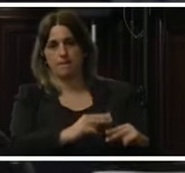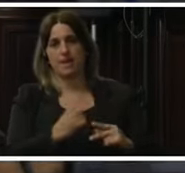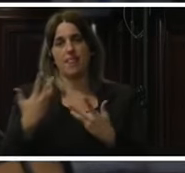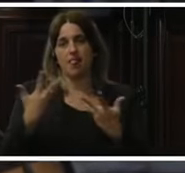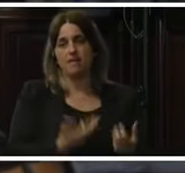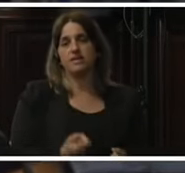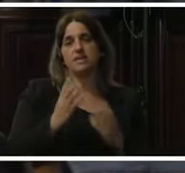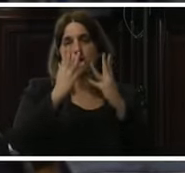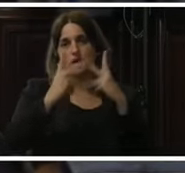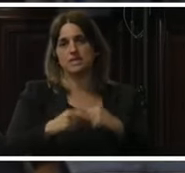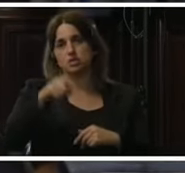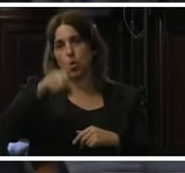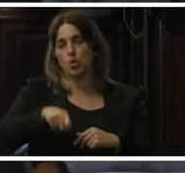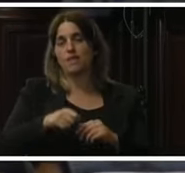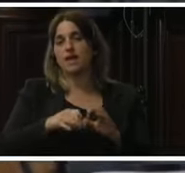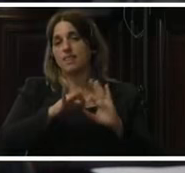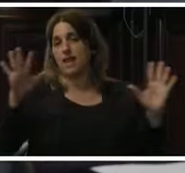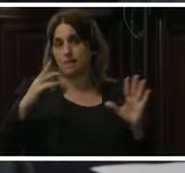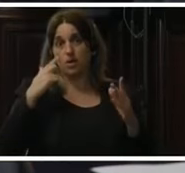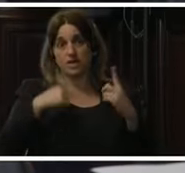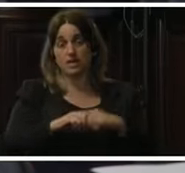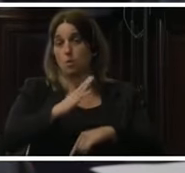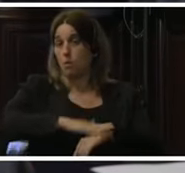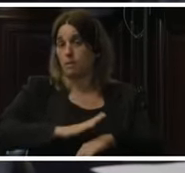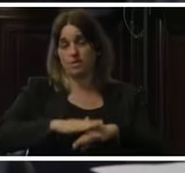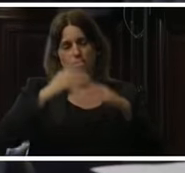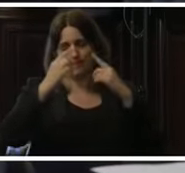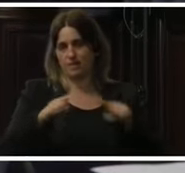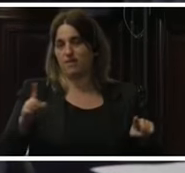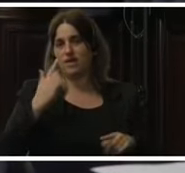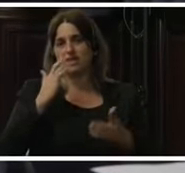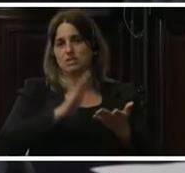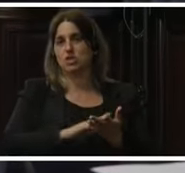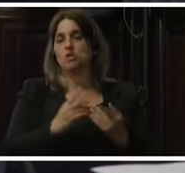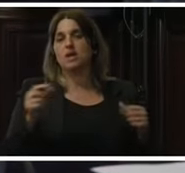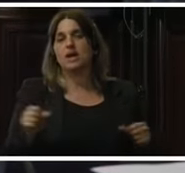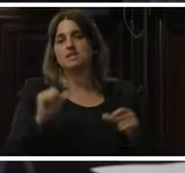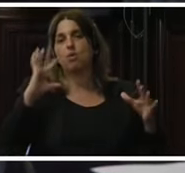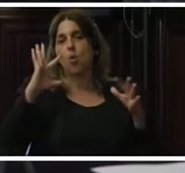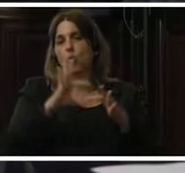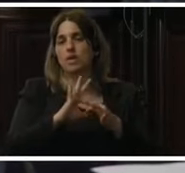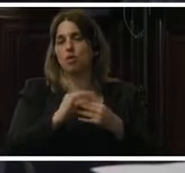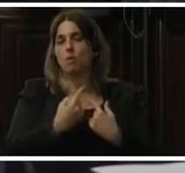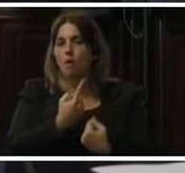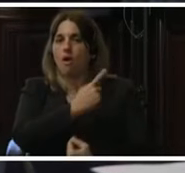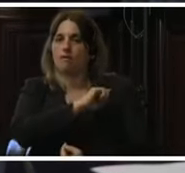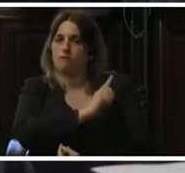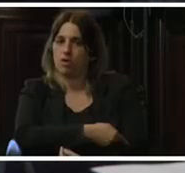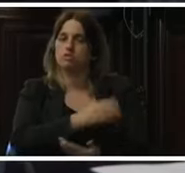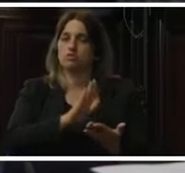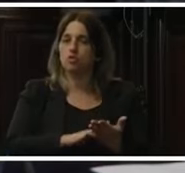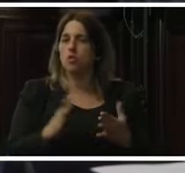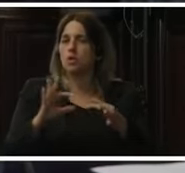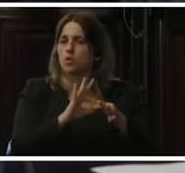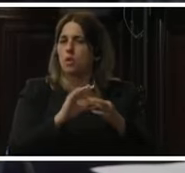em um momento inédito no âmbito dessa comissão unimos esforços com defensoria pública da união em faça especial gravidade das